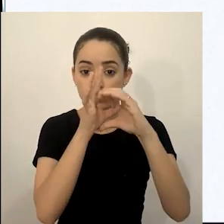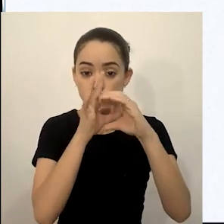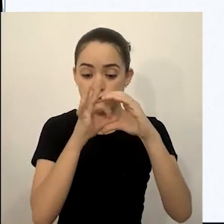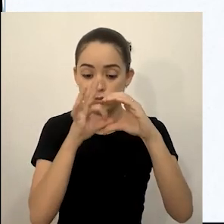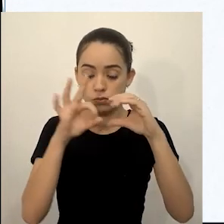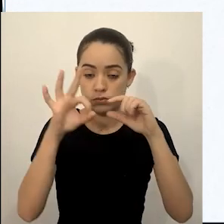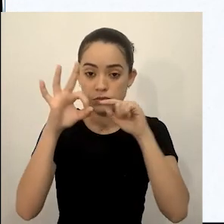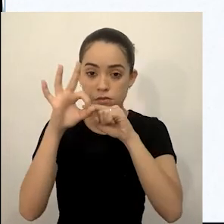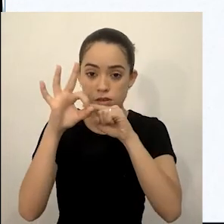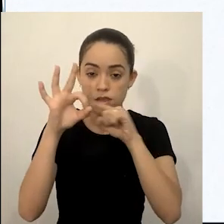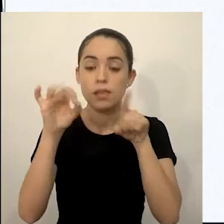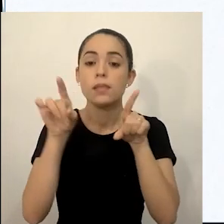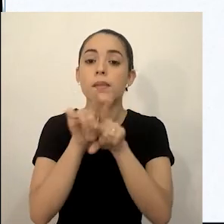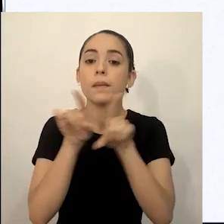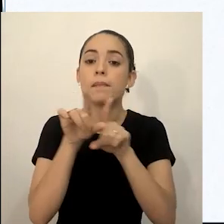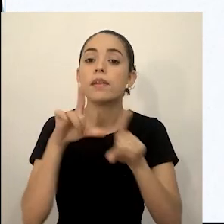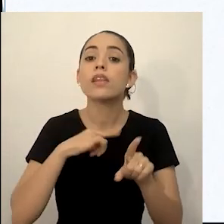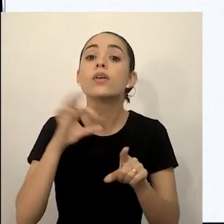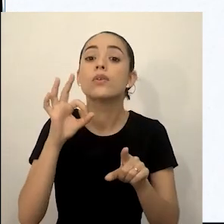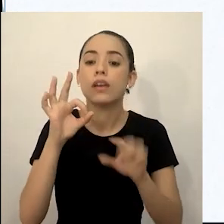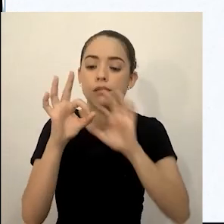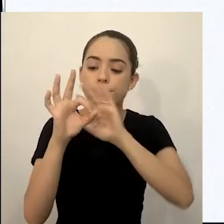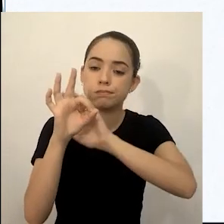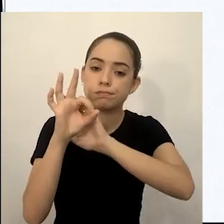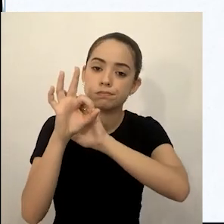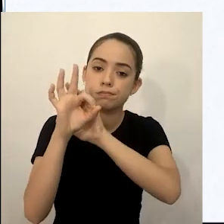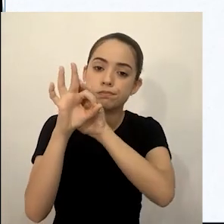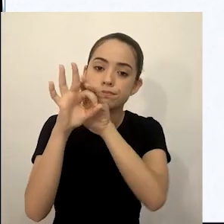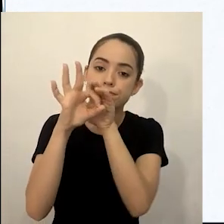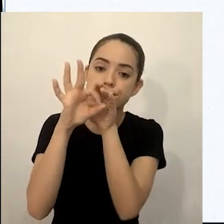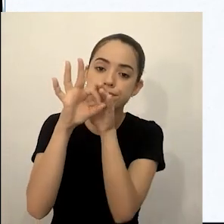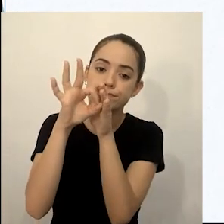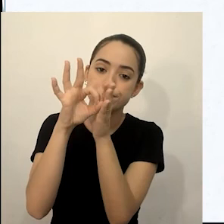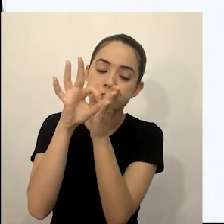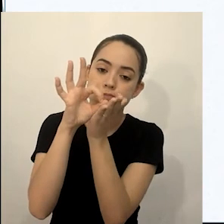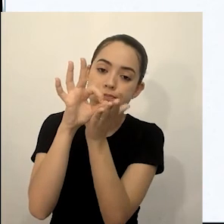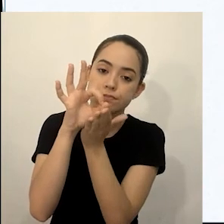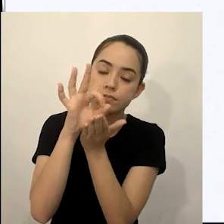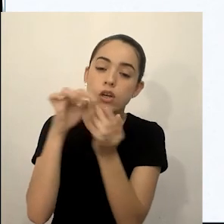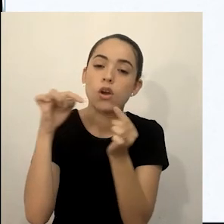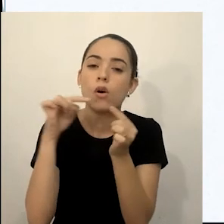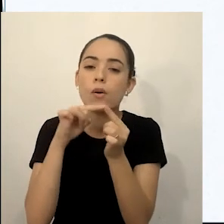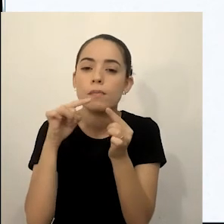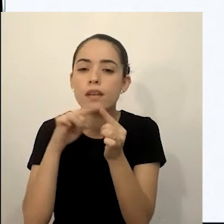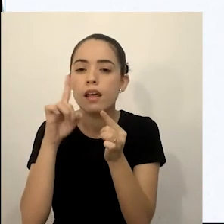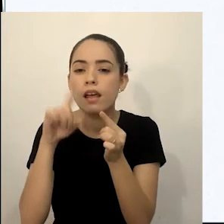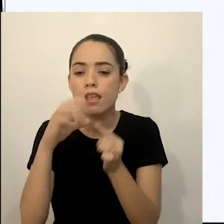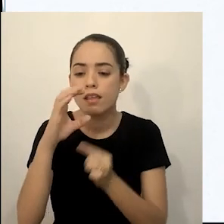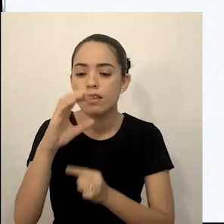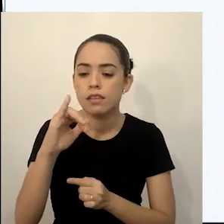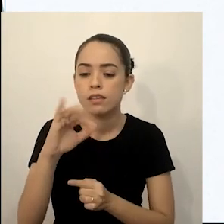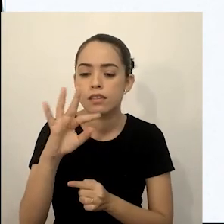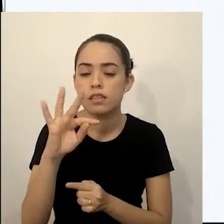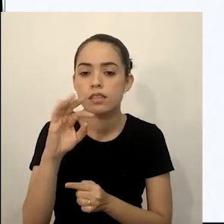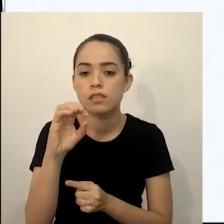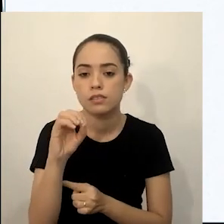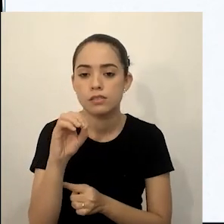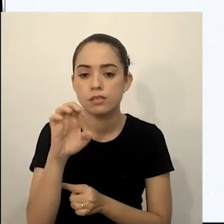O núcleo ainda é envolto por uma cobertura de